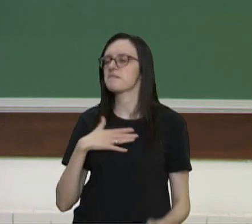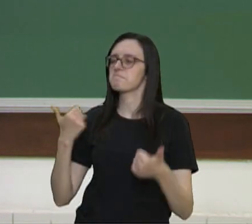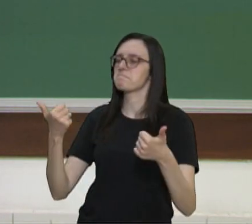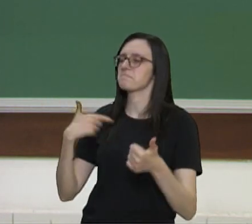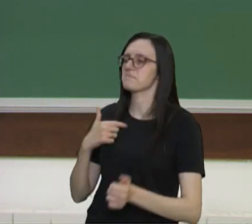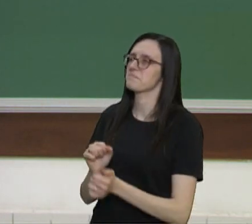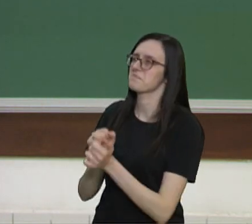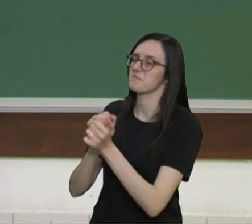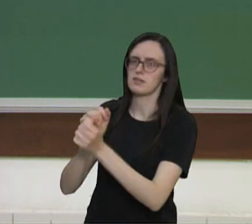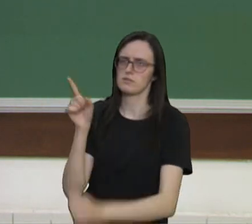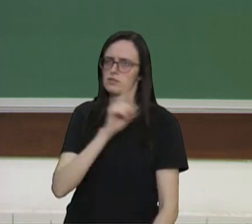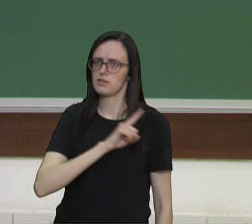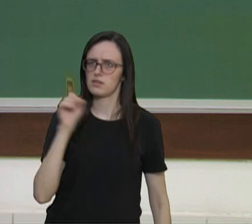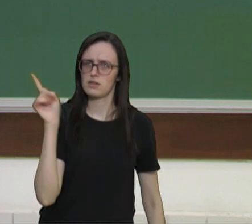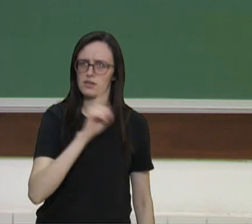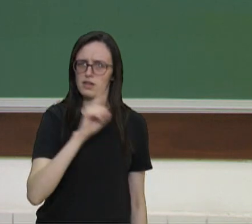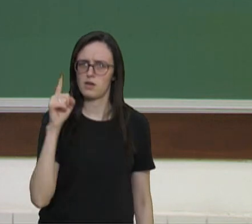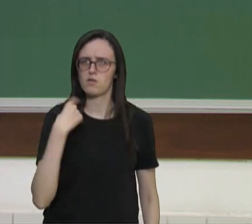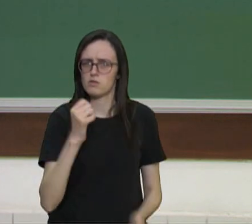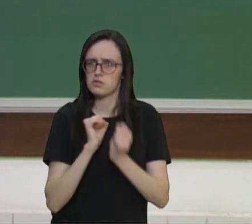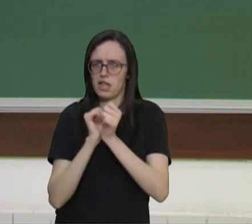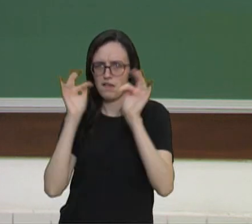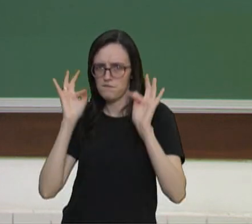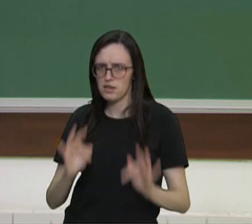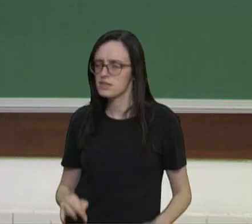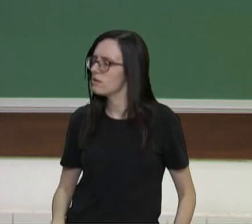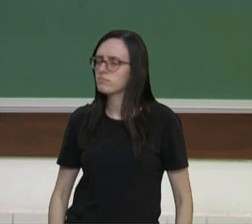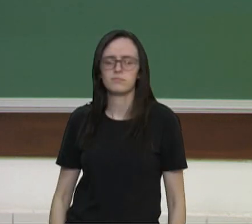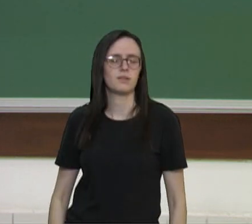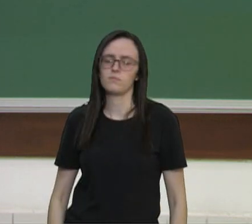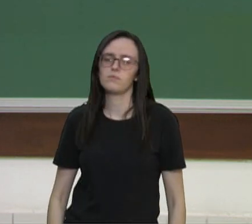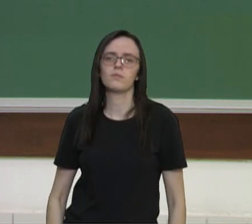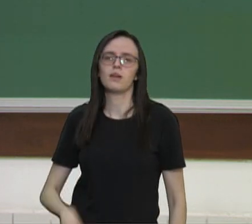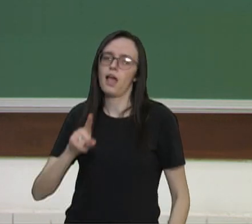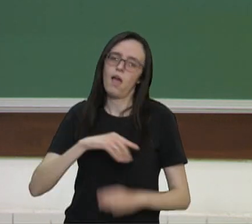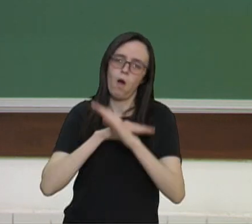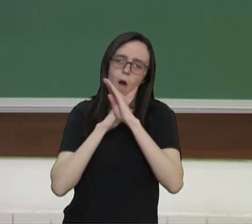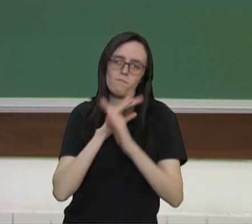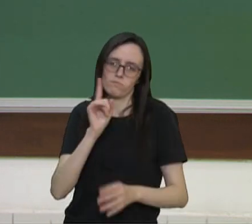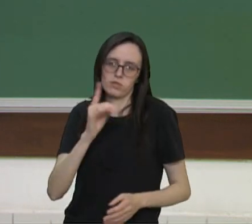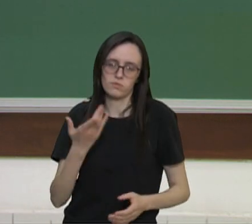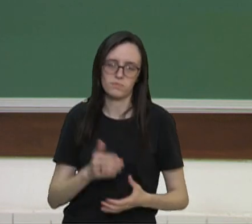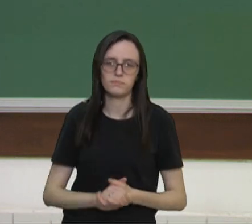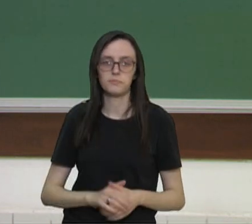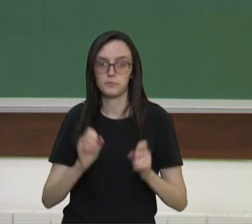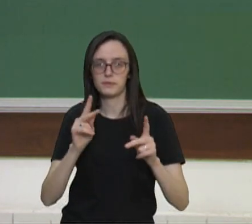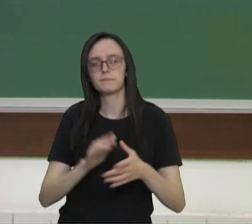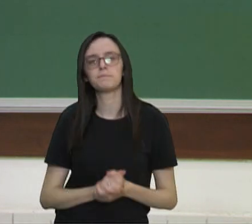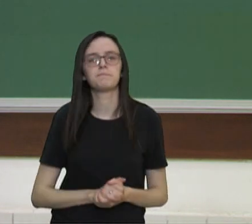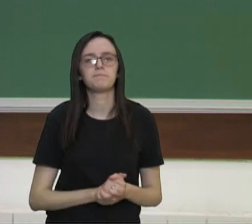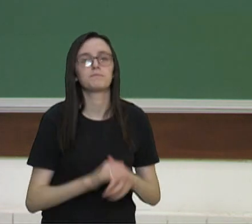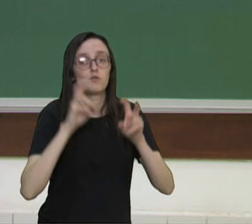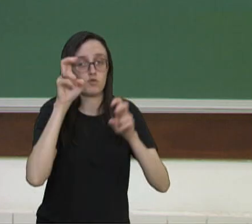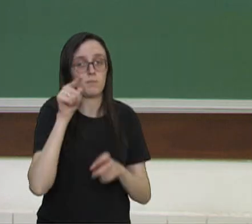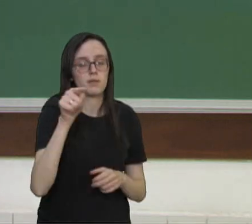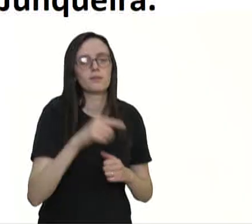e está tudo certo, vamos ser escravos e felizes. Não, é muito óbvio que não. Ok? Sobre